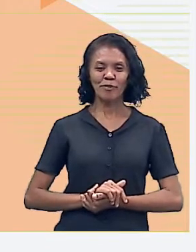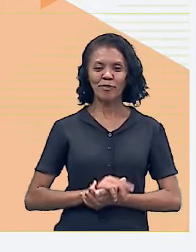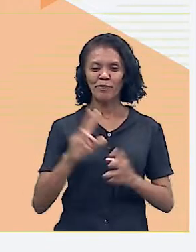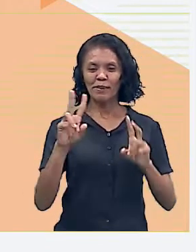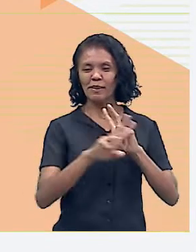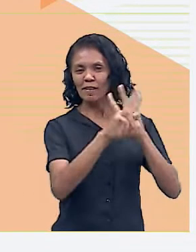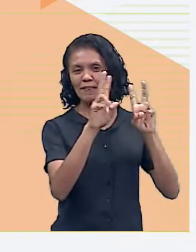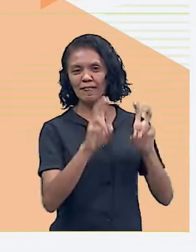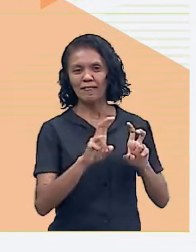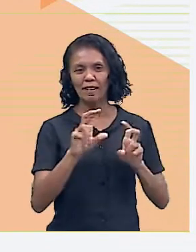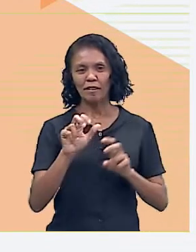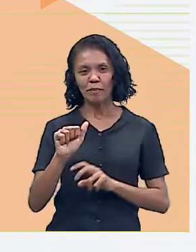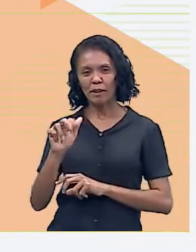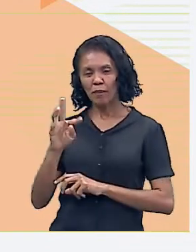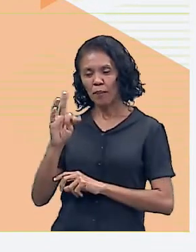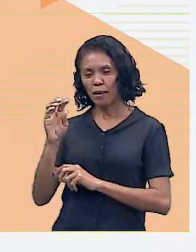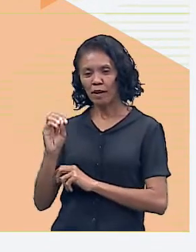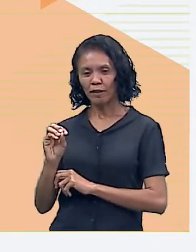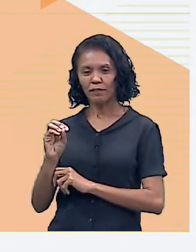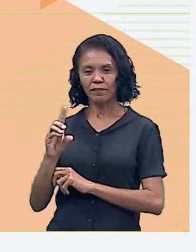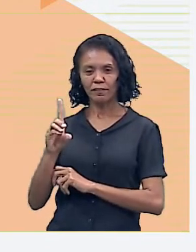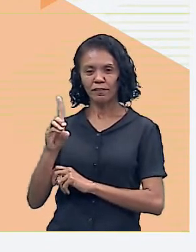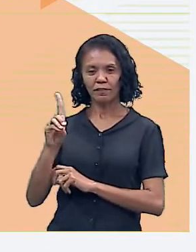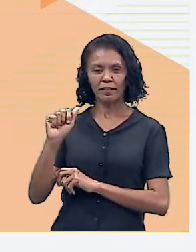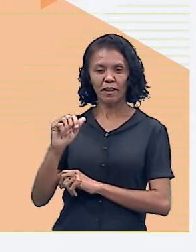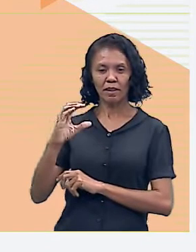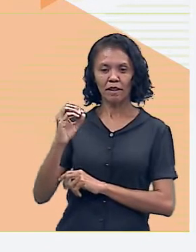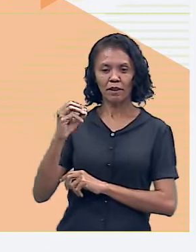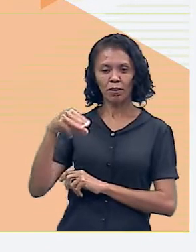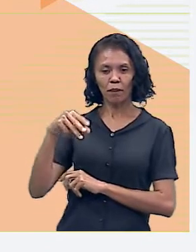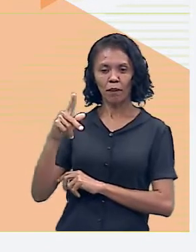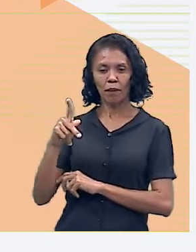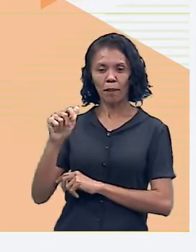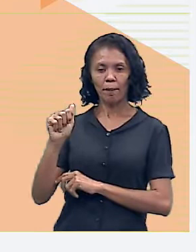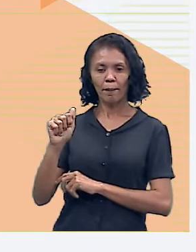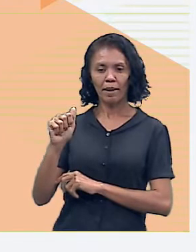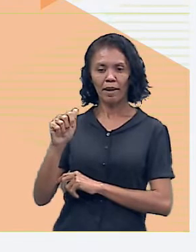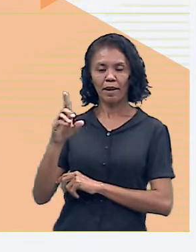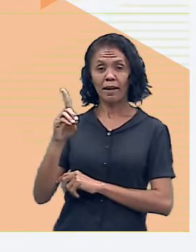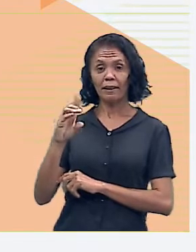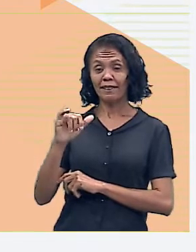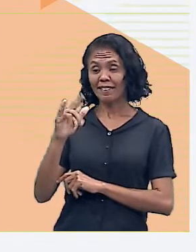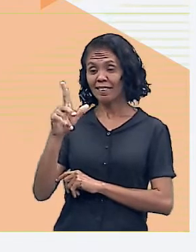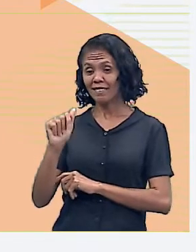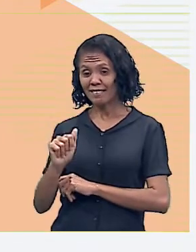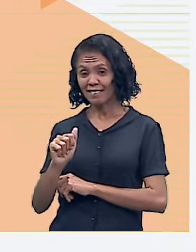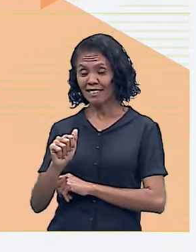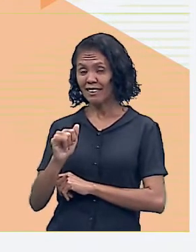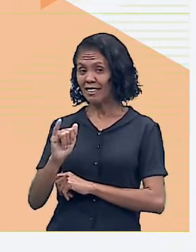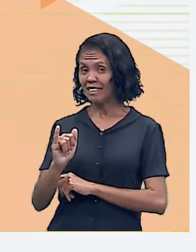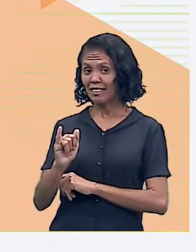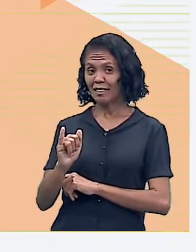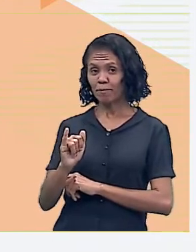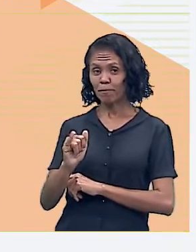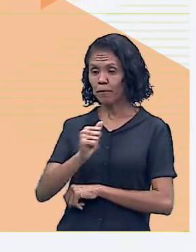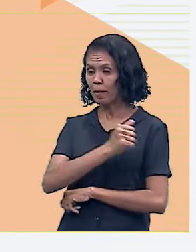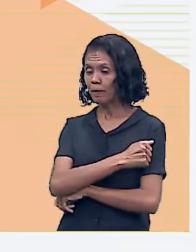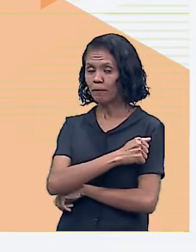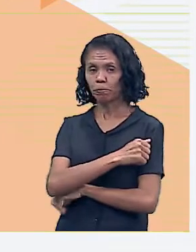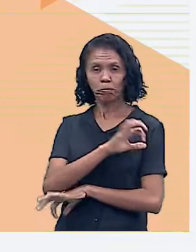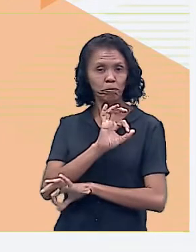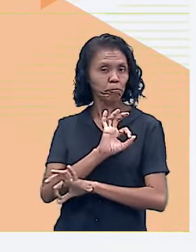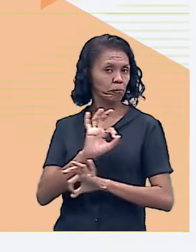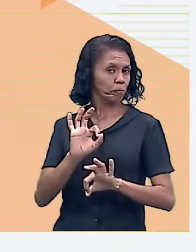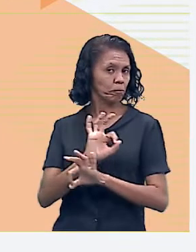da Compadecida para quem não viu ainda não é porque se for o filme já bastante passado não